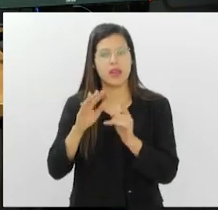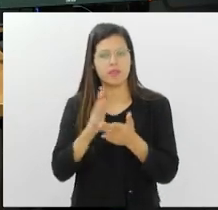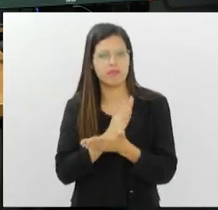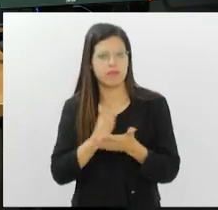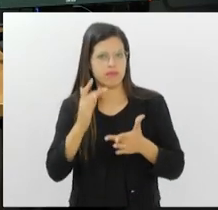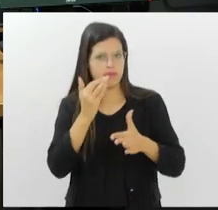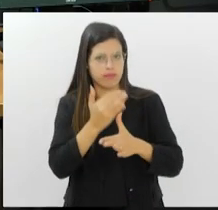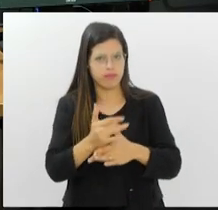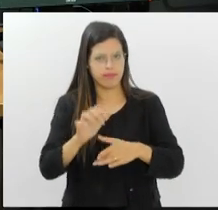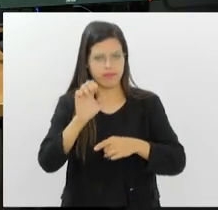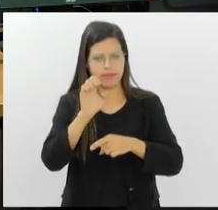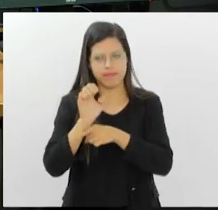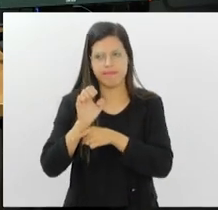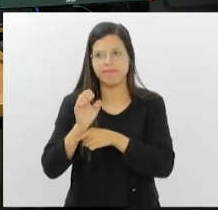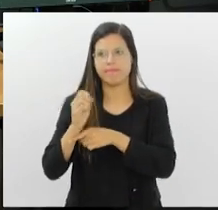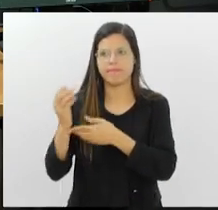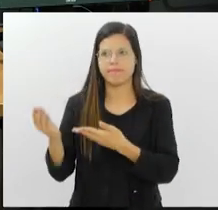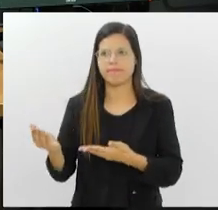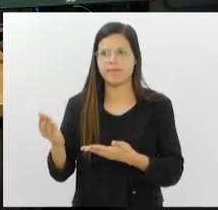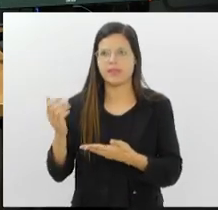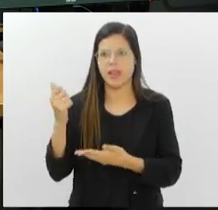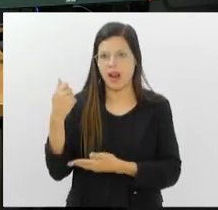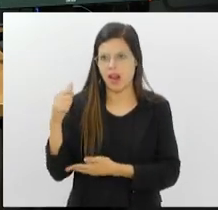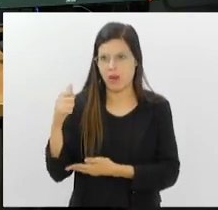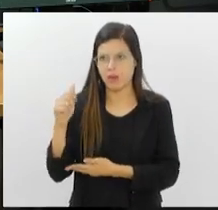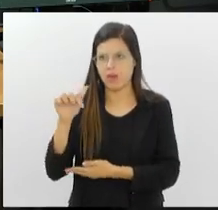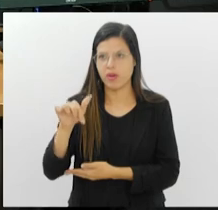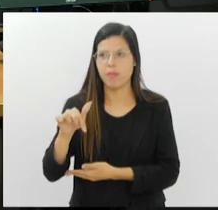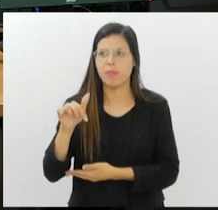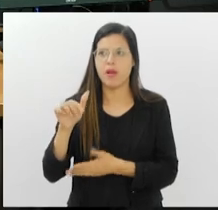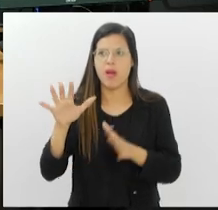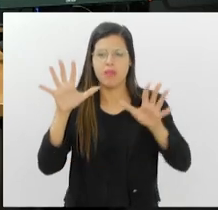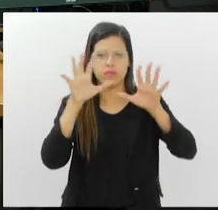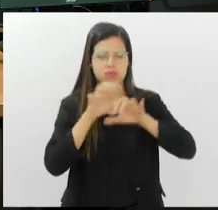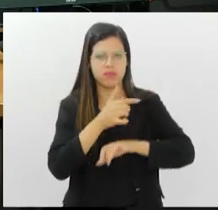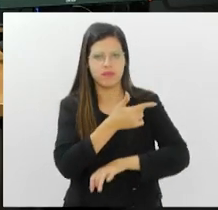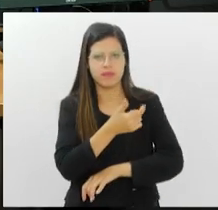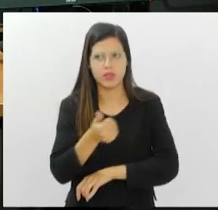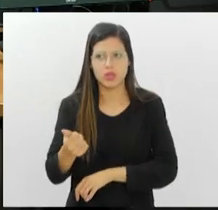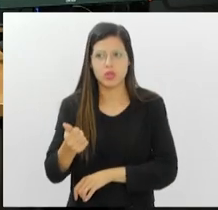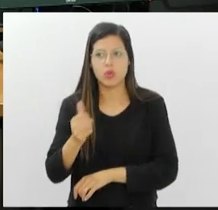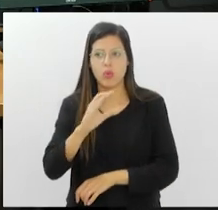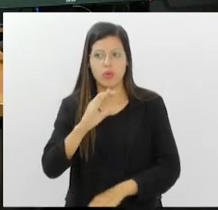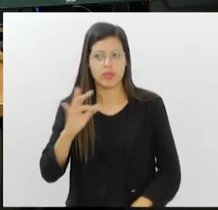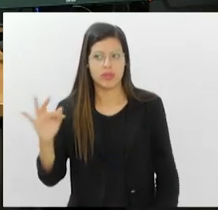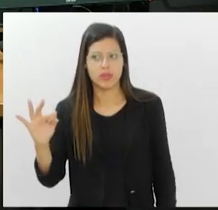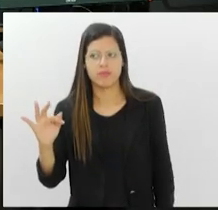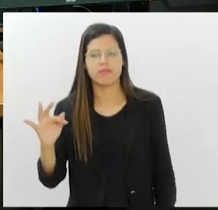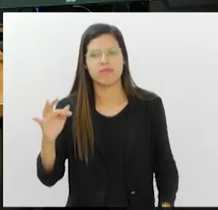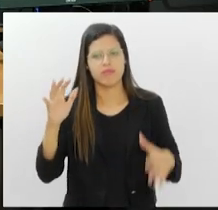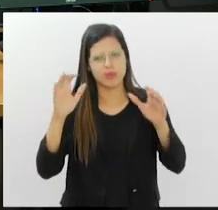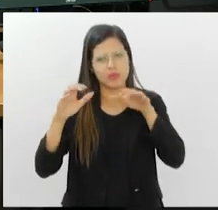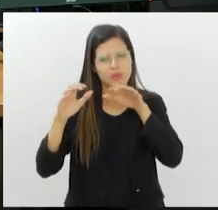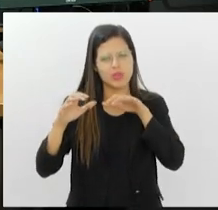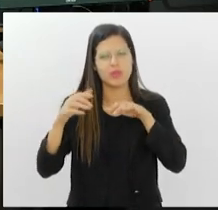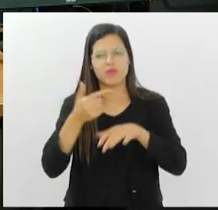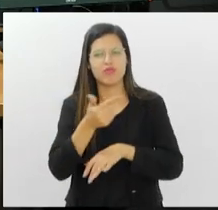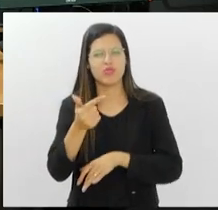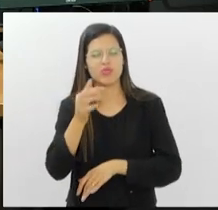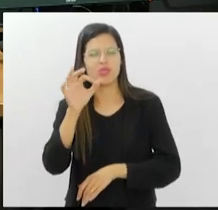do estado. Você vê aqui na tela Araruama, que está nublado, 21 graus. Cabo Frio está com chuvisco, 22